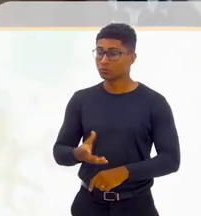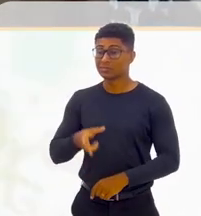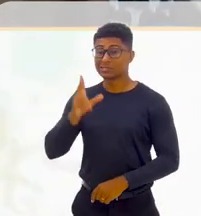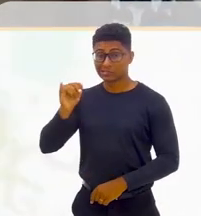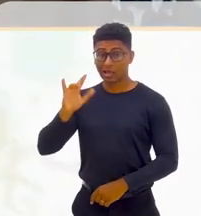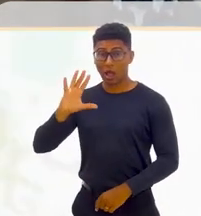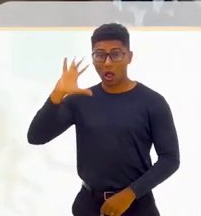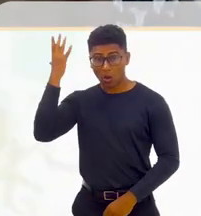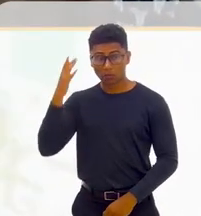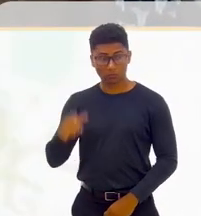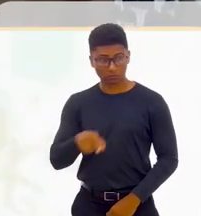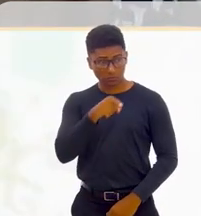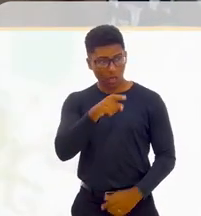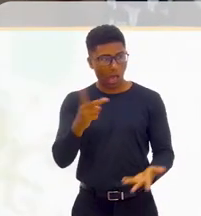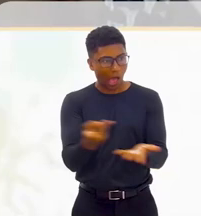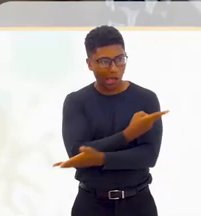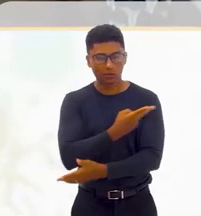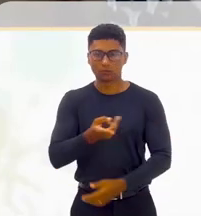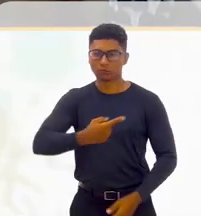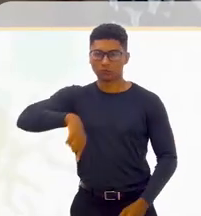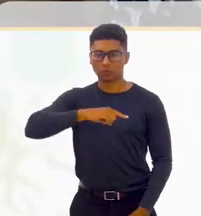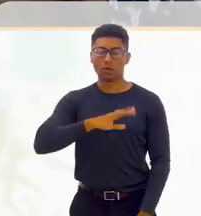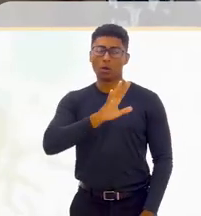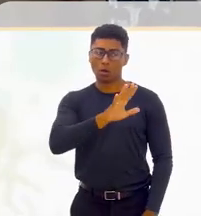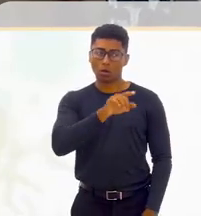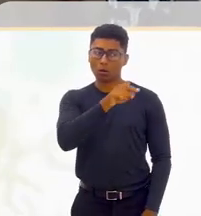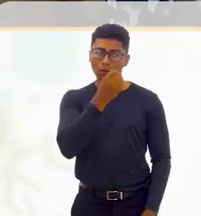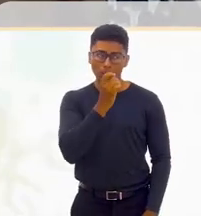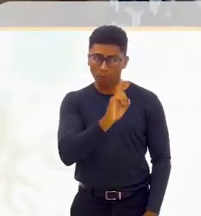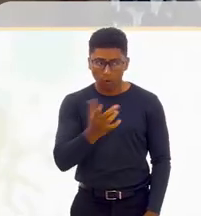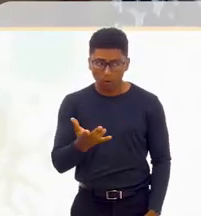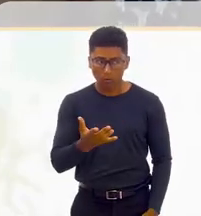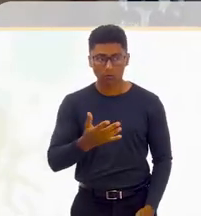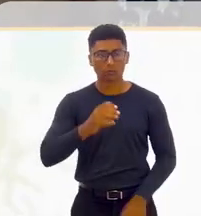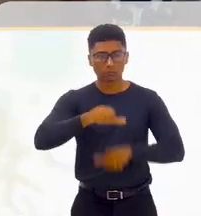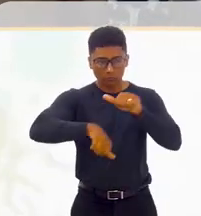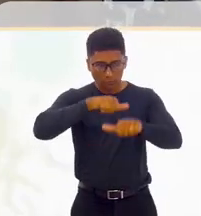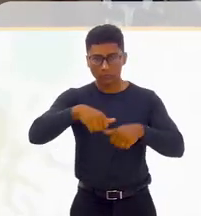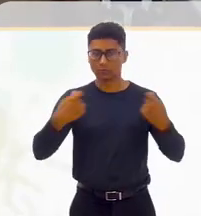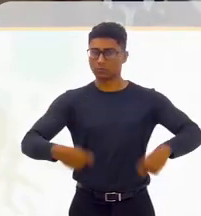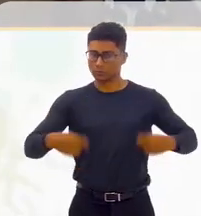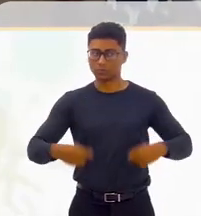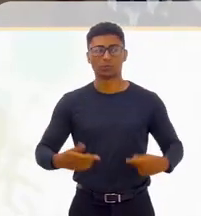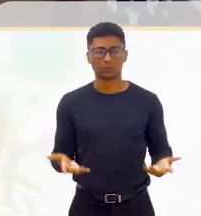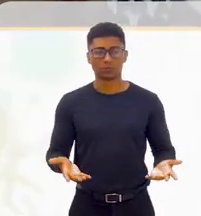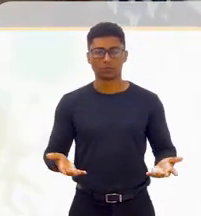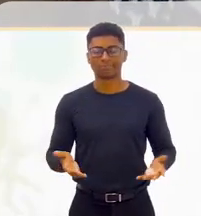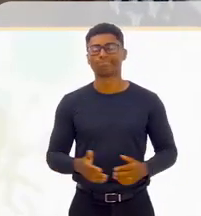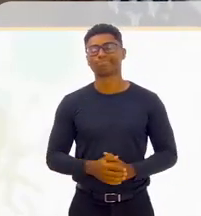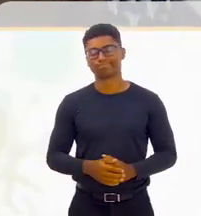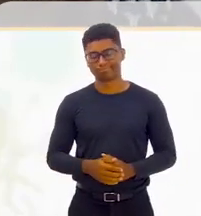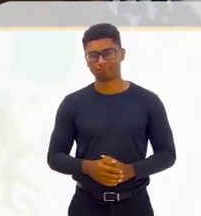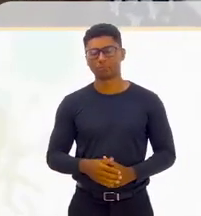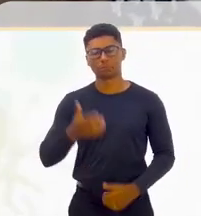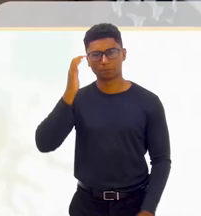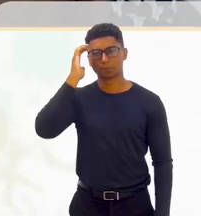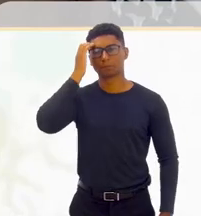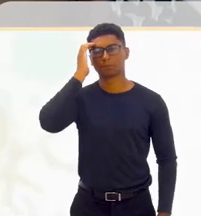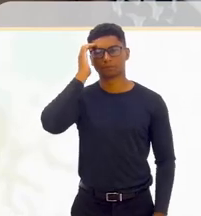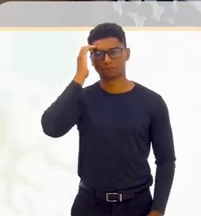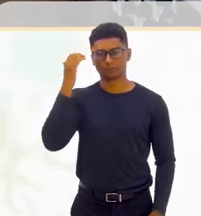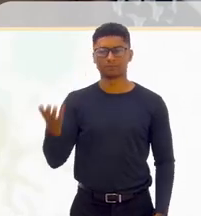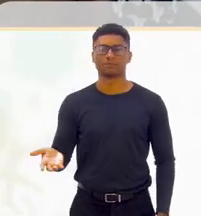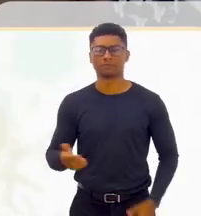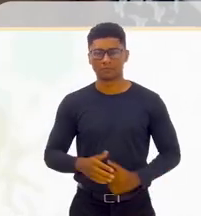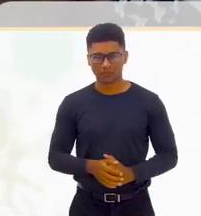gente chama atenção mesmo, ó, fulano, ó, não é assim que faz, isso não é bom para a nossa comunidade, isso não é bom para nós, e por aí vai.